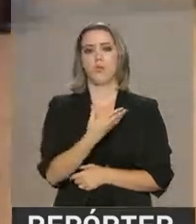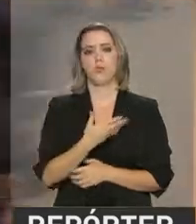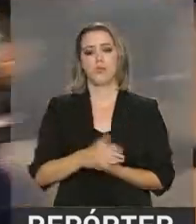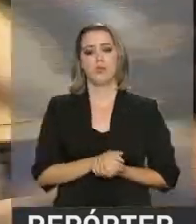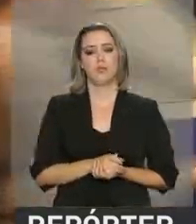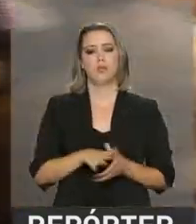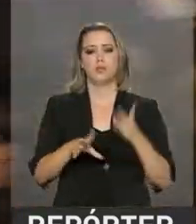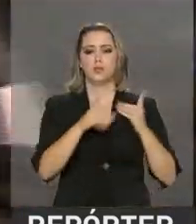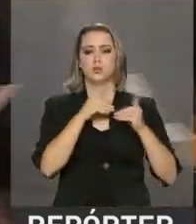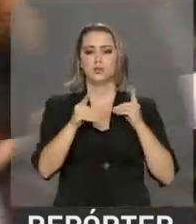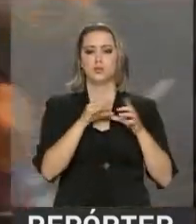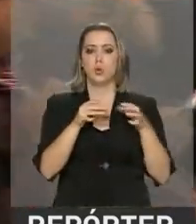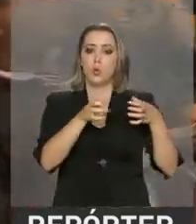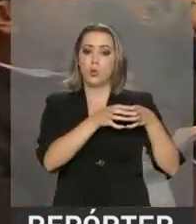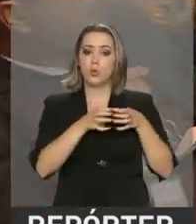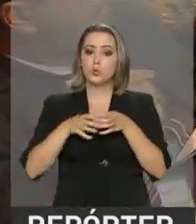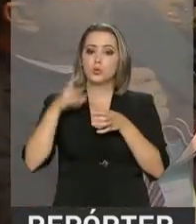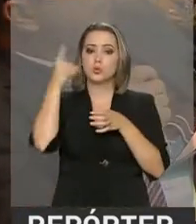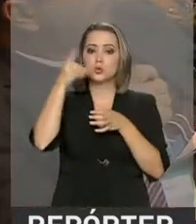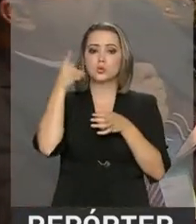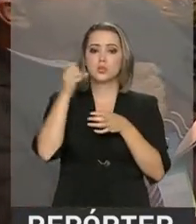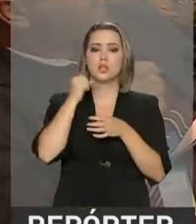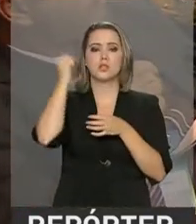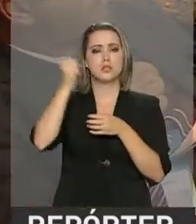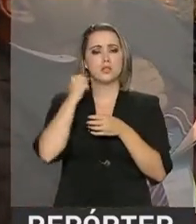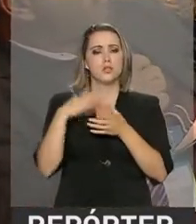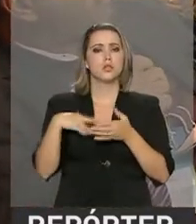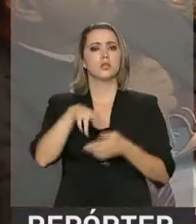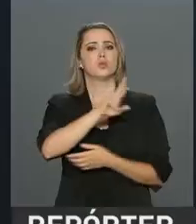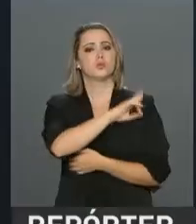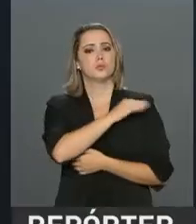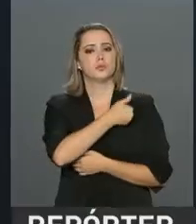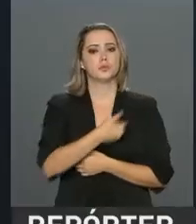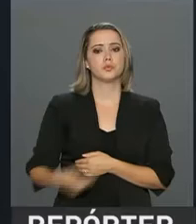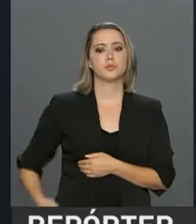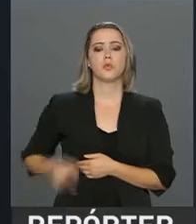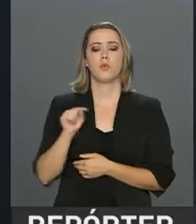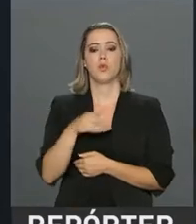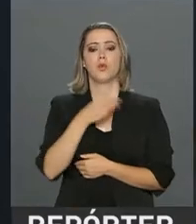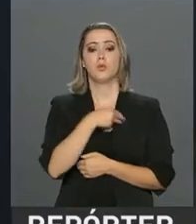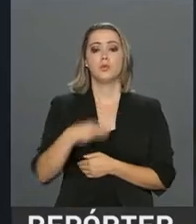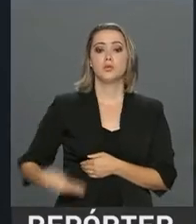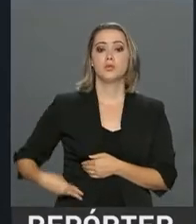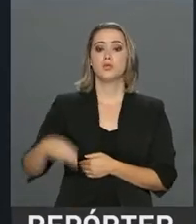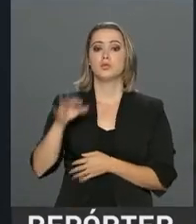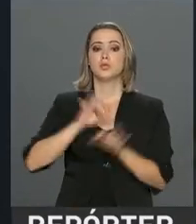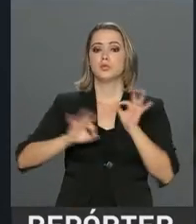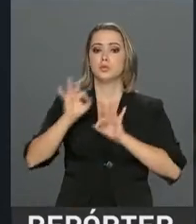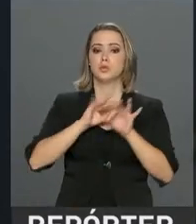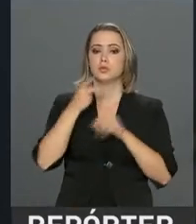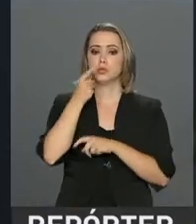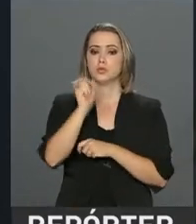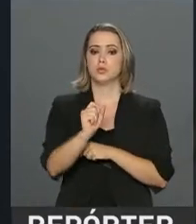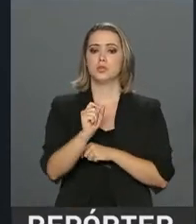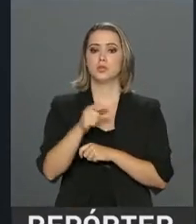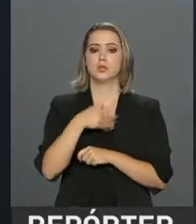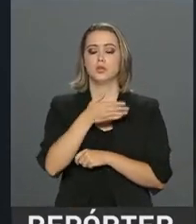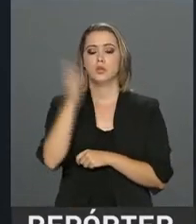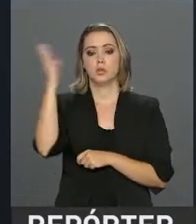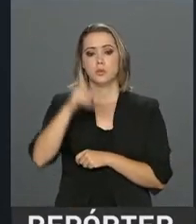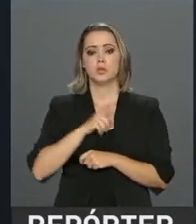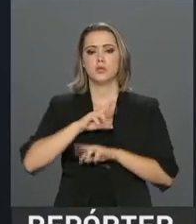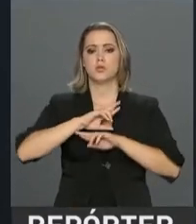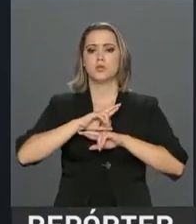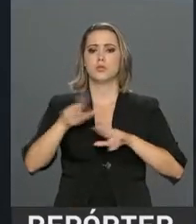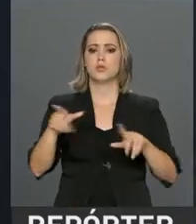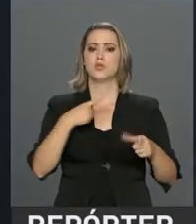O debate reuniu parlamentares, técnicos e representantes do governo. O ministro do Planejamento disse que o Brasil tem uma série de